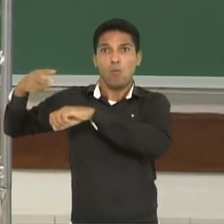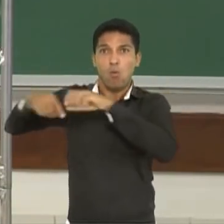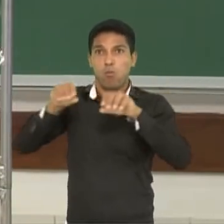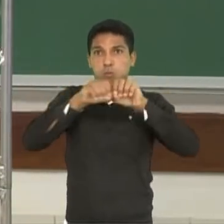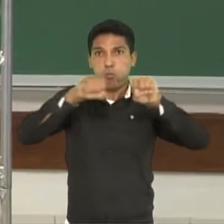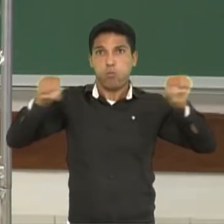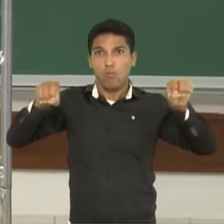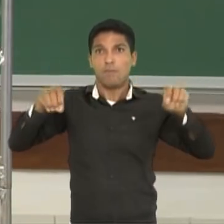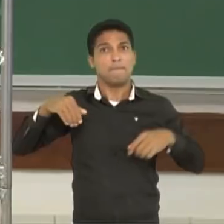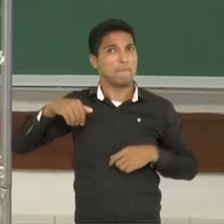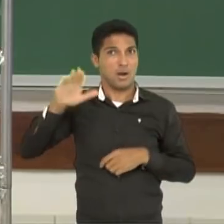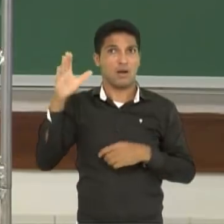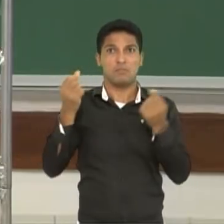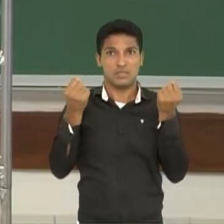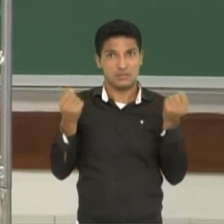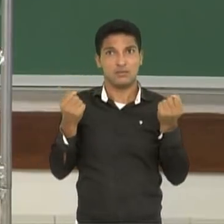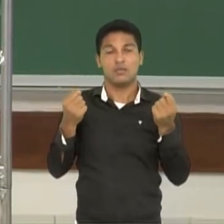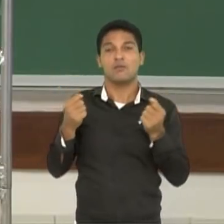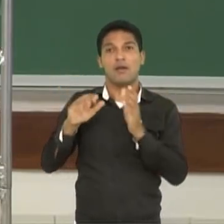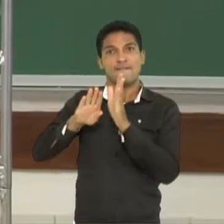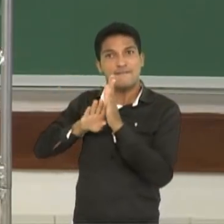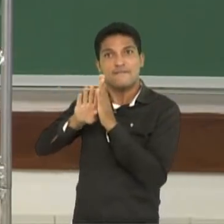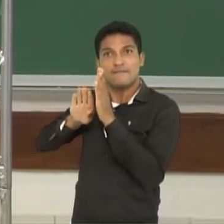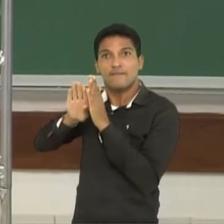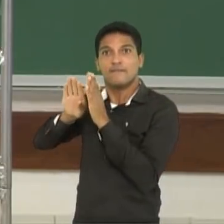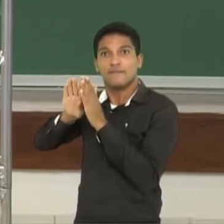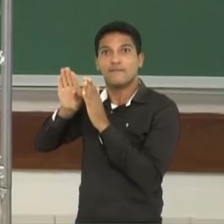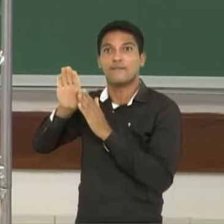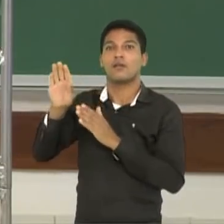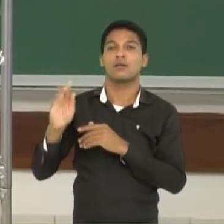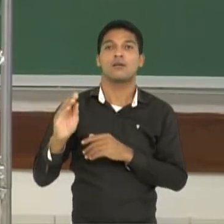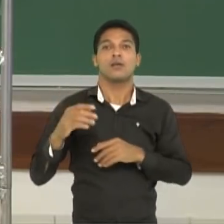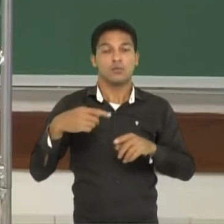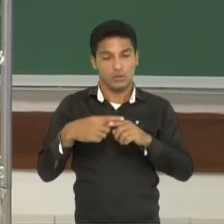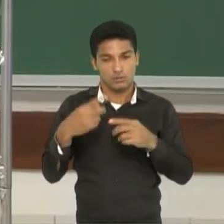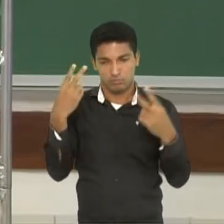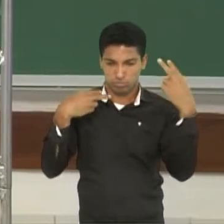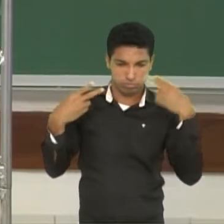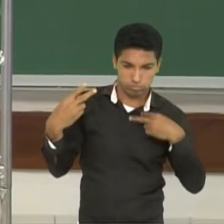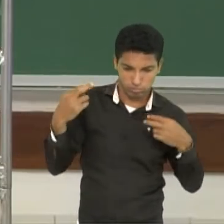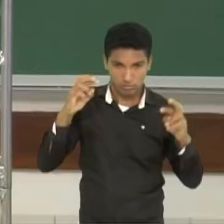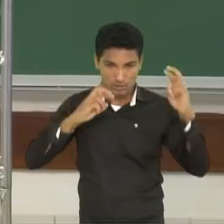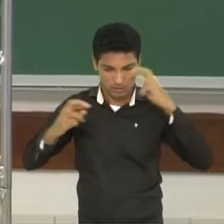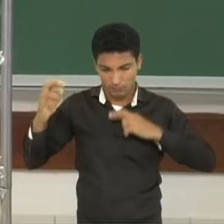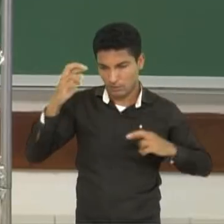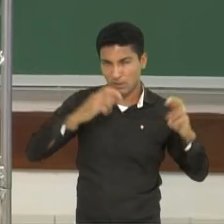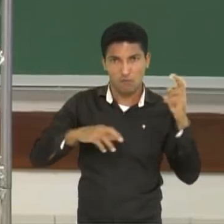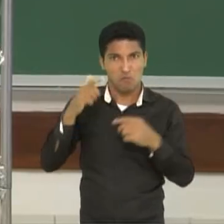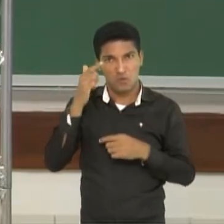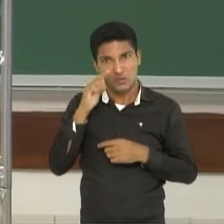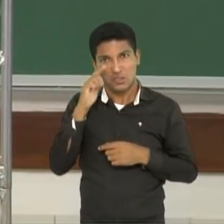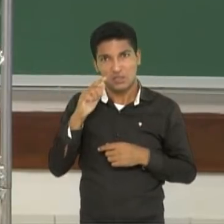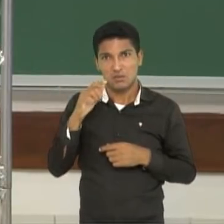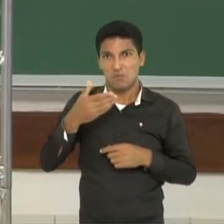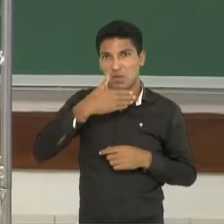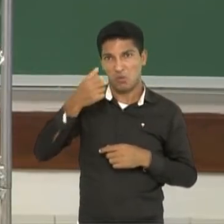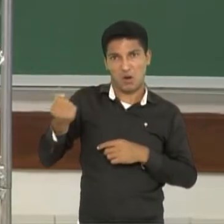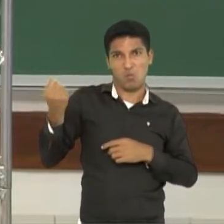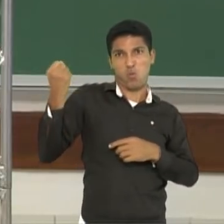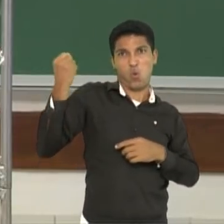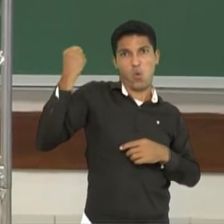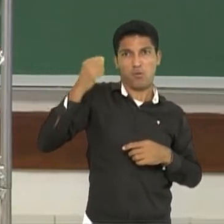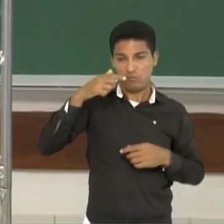está melhorando, o que vai estar acontecendo? Essas marcas estarão melhorando também. Então, se são marcas de tempo, por exemplo, um